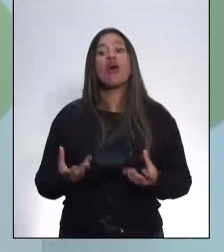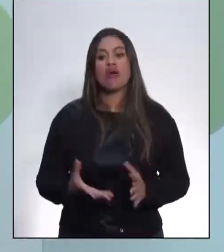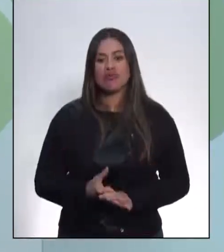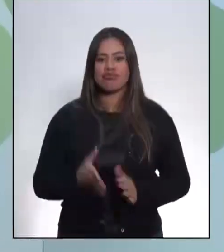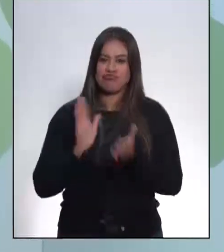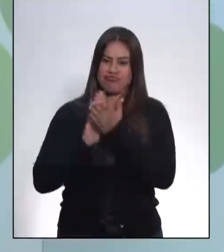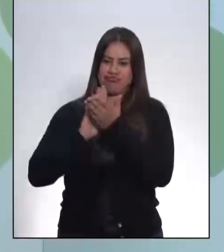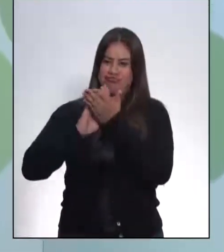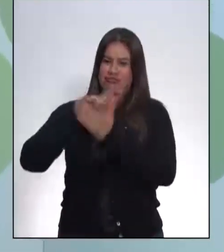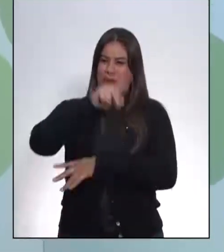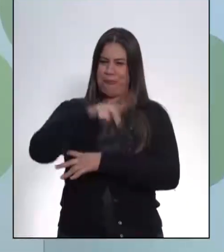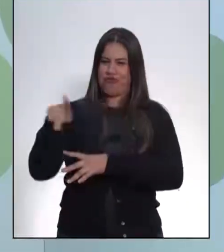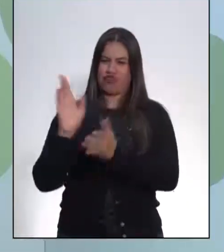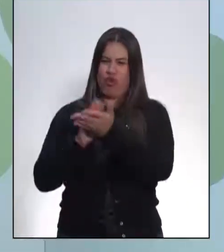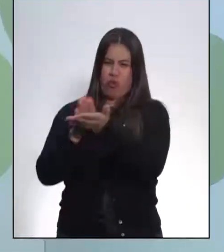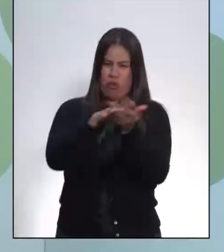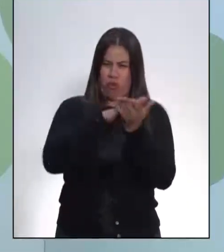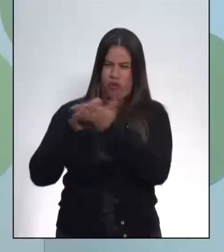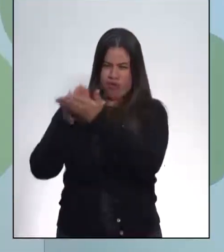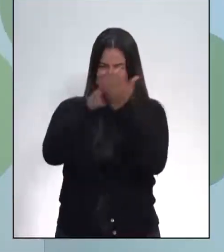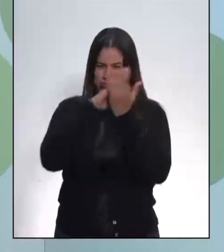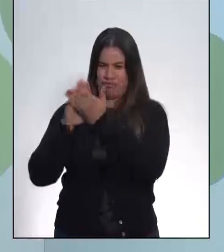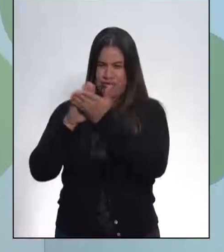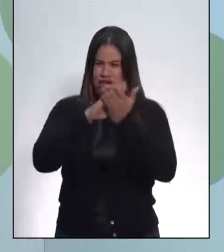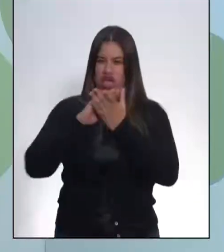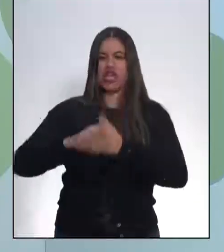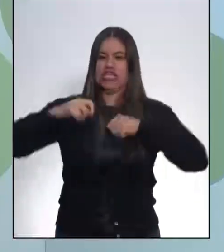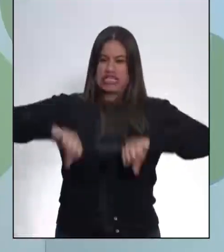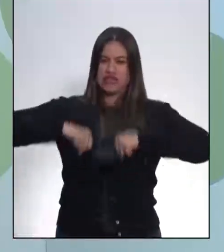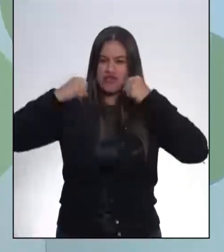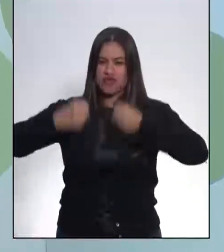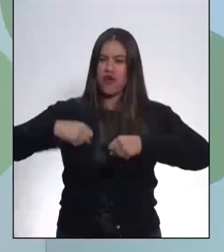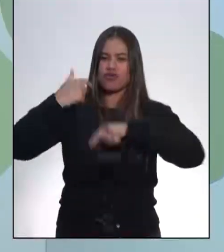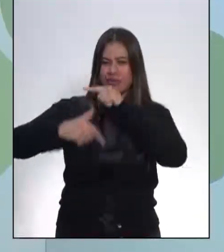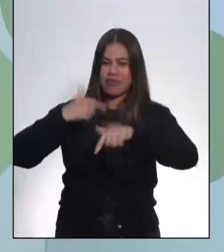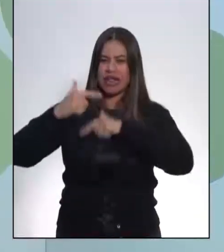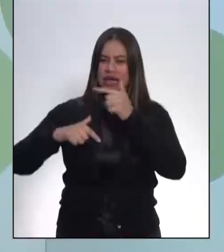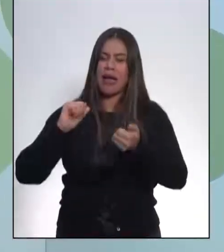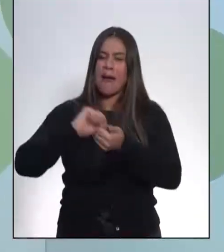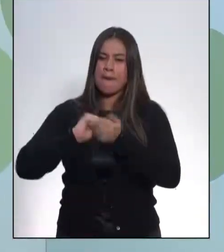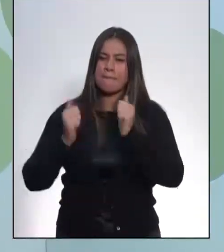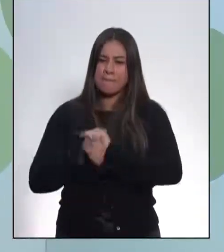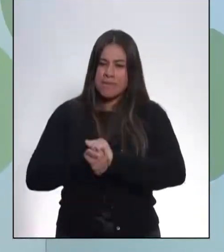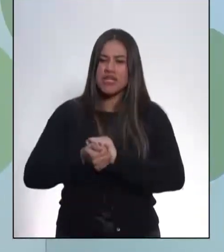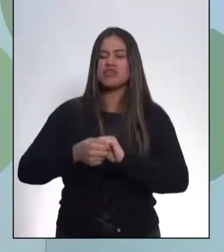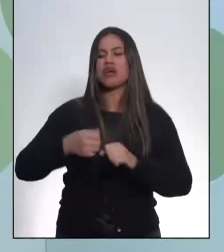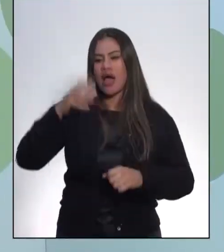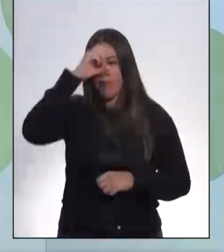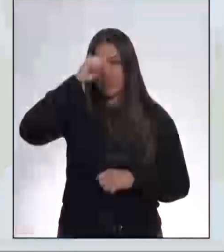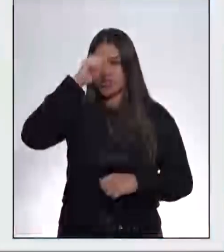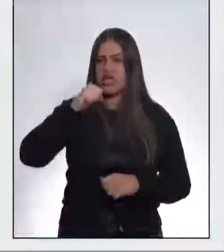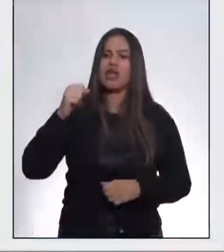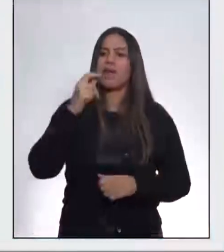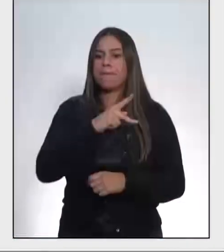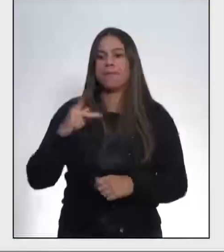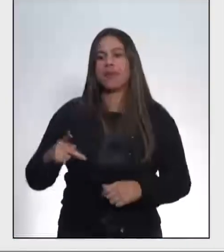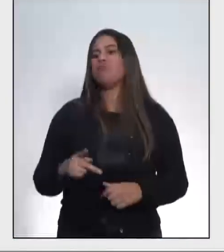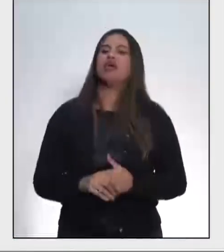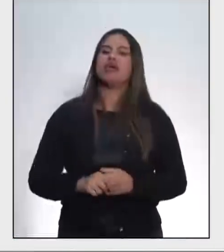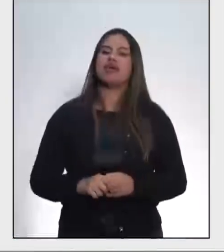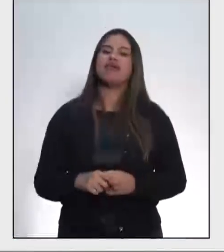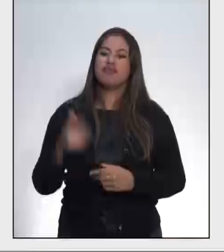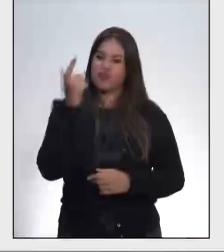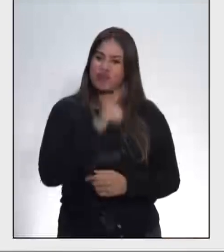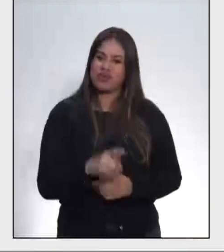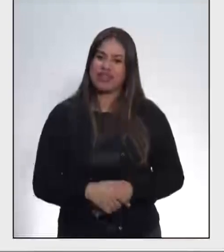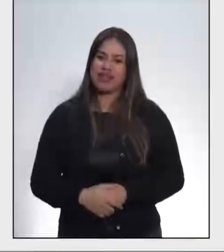Palmas aos professores da rede pública, todos os professores que estão se matando, se desdobrando para aprender a mexer em aplicativo. A gente está se matando, bebê, mas ninguém segura a gente, não. Olha